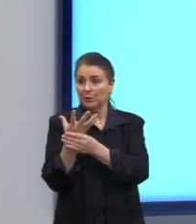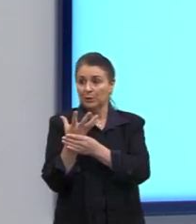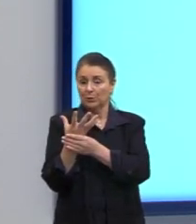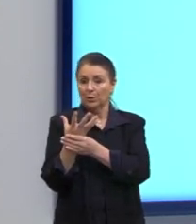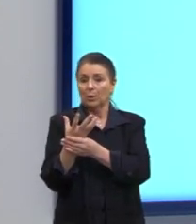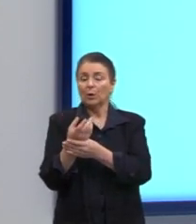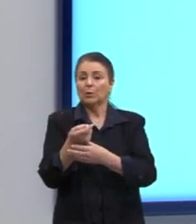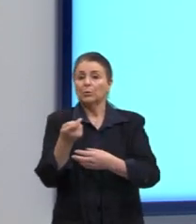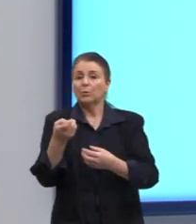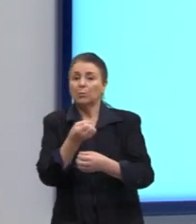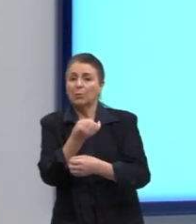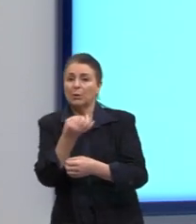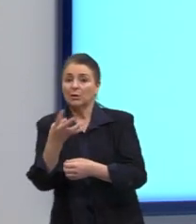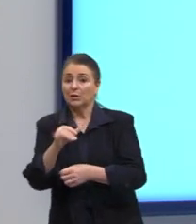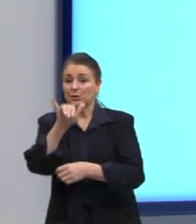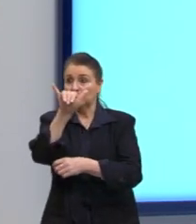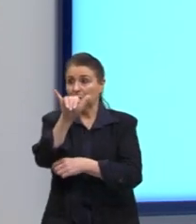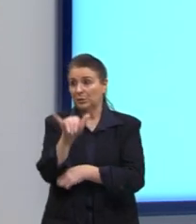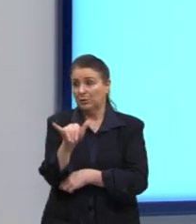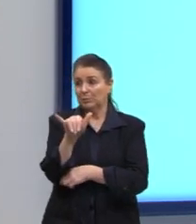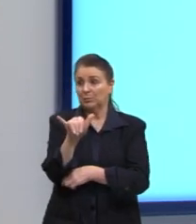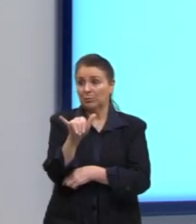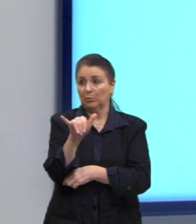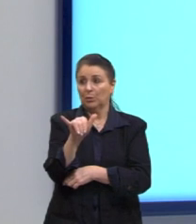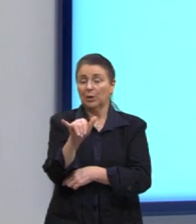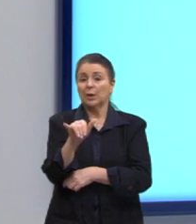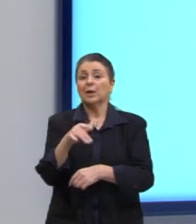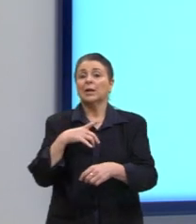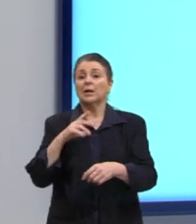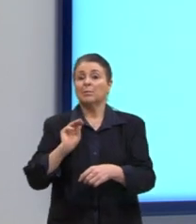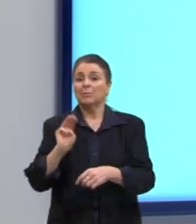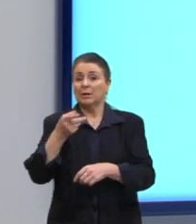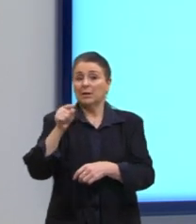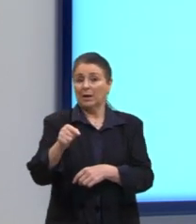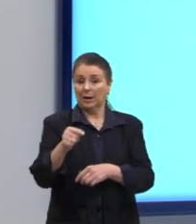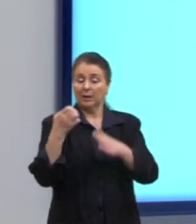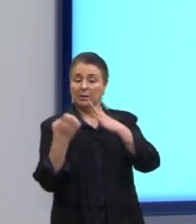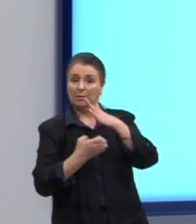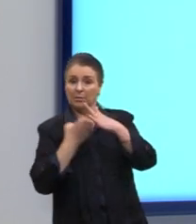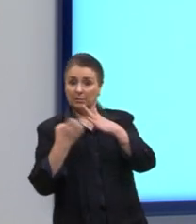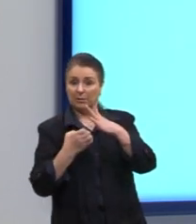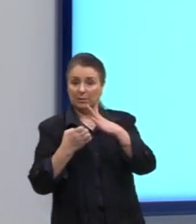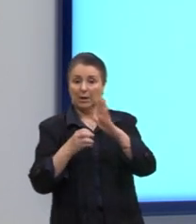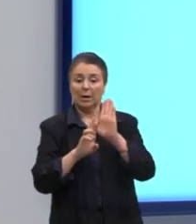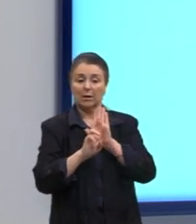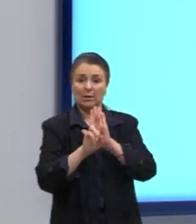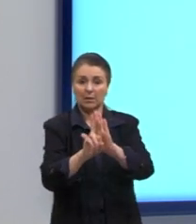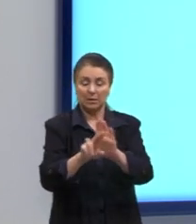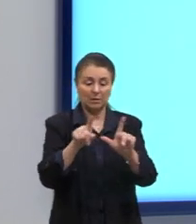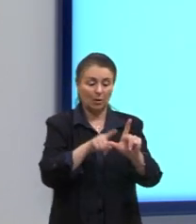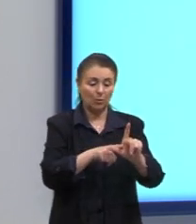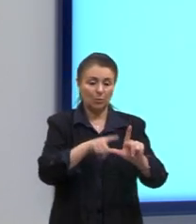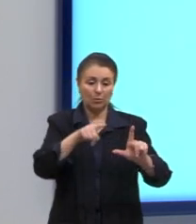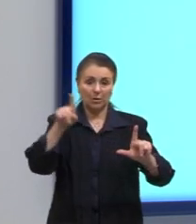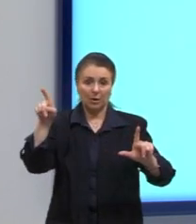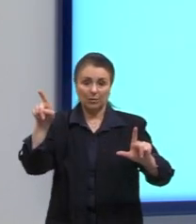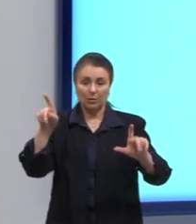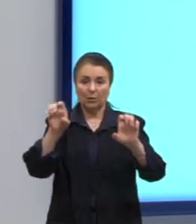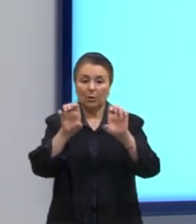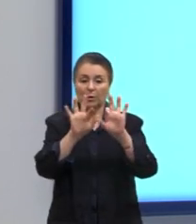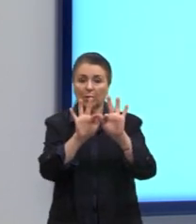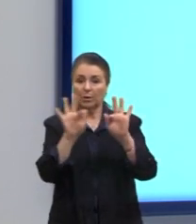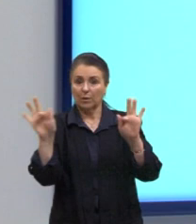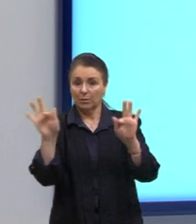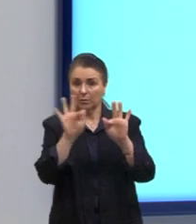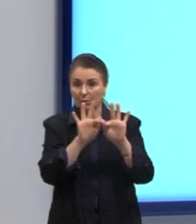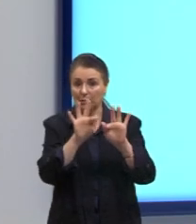em milhar de real de uma empresa estão representadas nos gráficos ambos em função do número